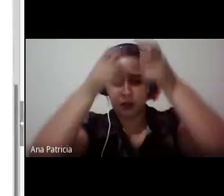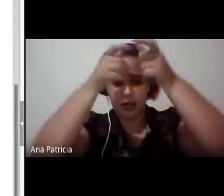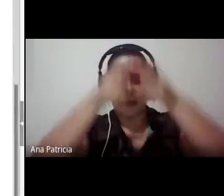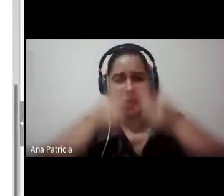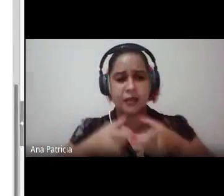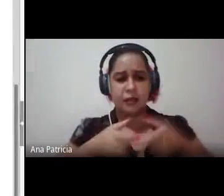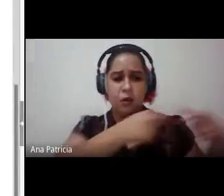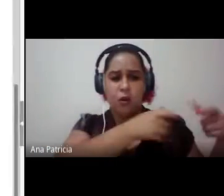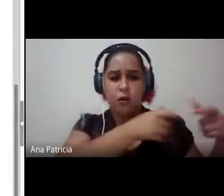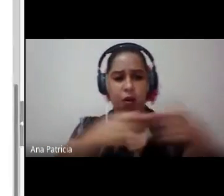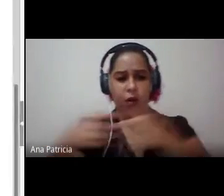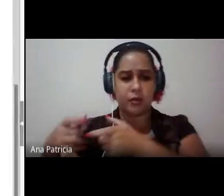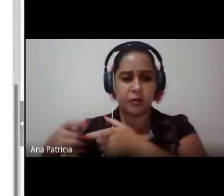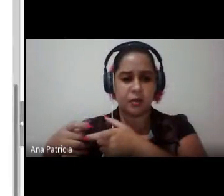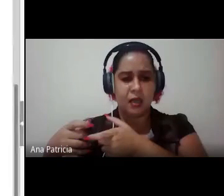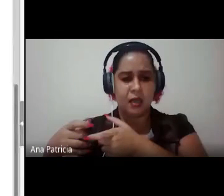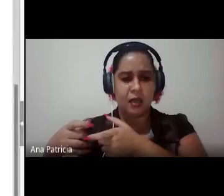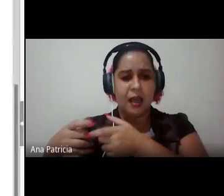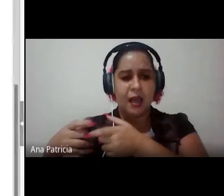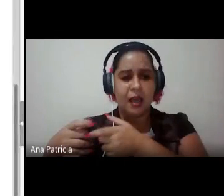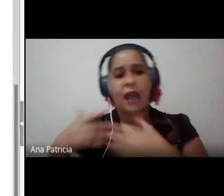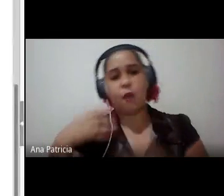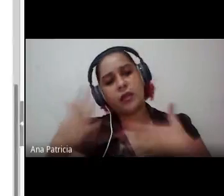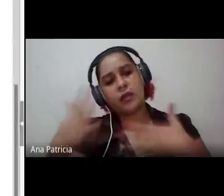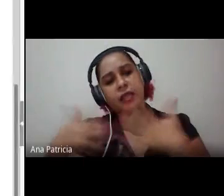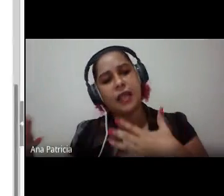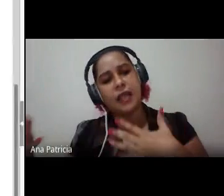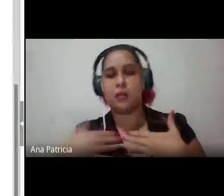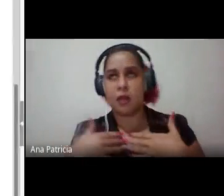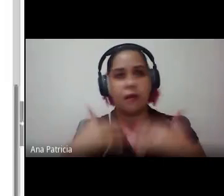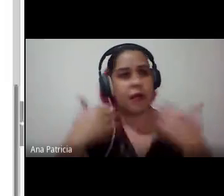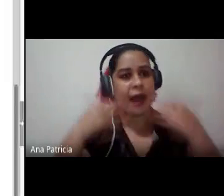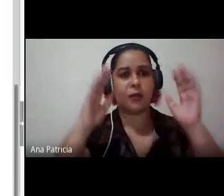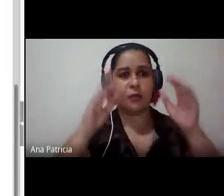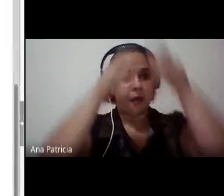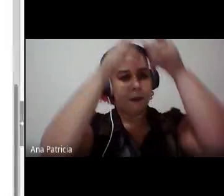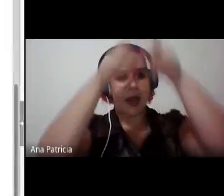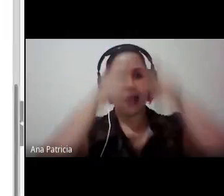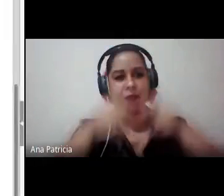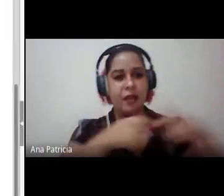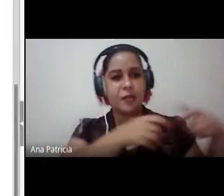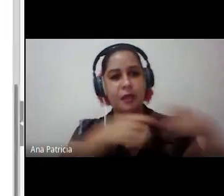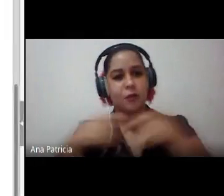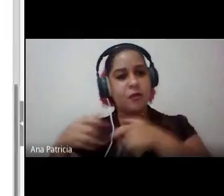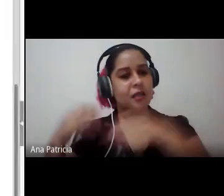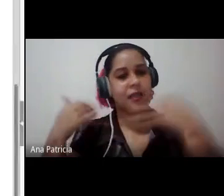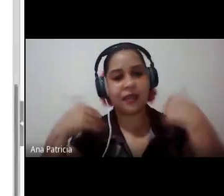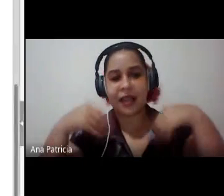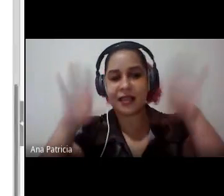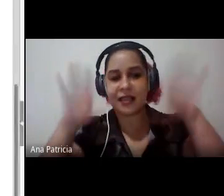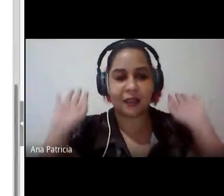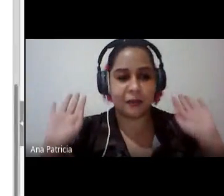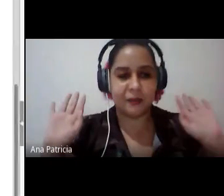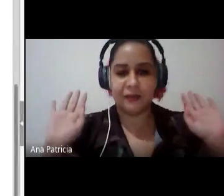coisa, ó, cabeça, tronco e ombros. Aí, quando eu vou sinalizar com surdo, eu só rezo. Pai, Filho, Espírito Santo, que